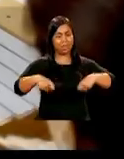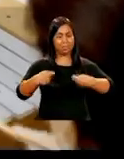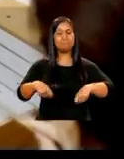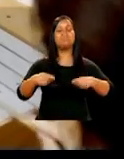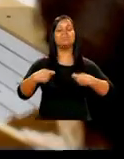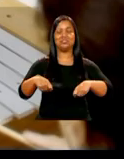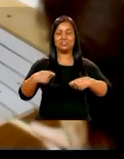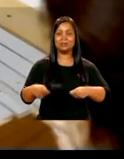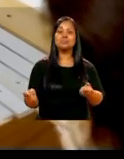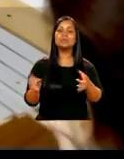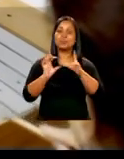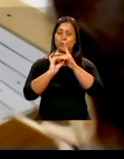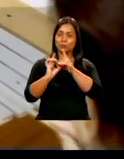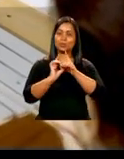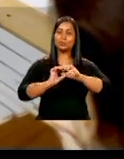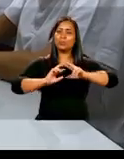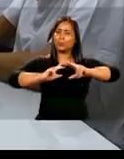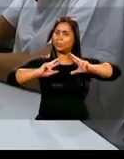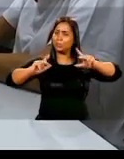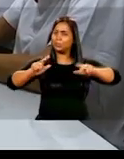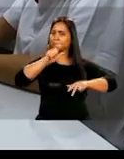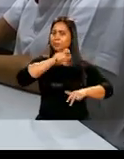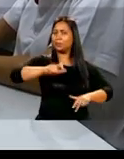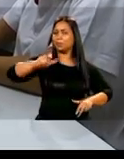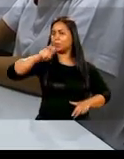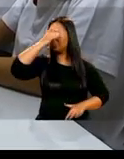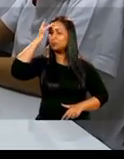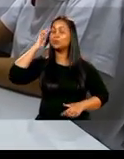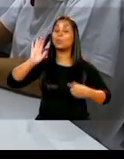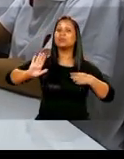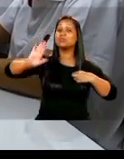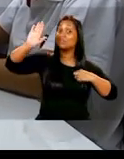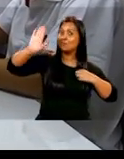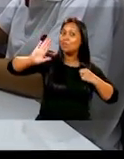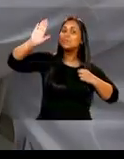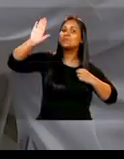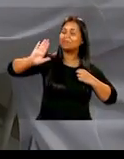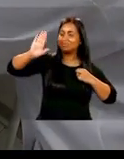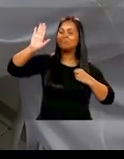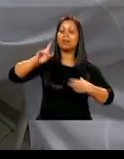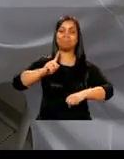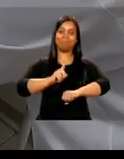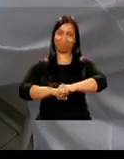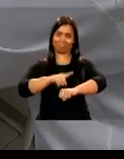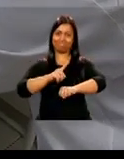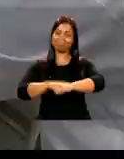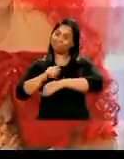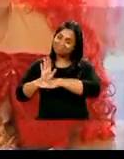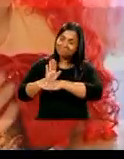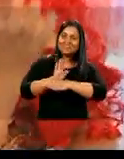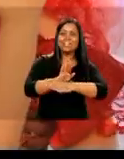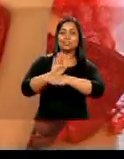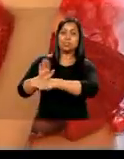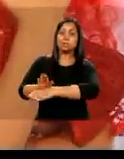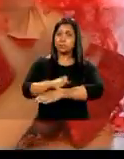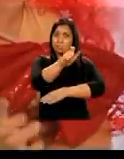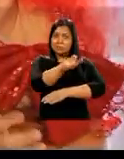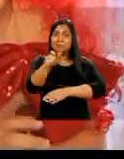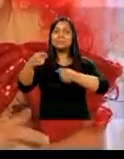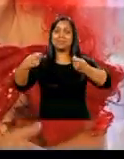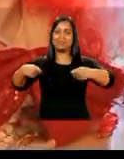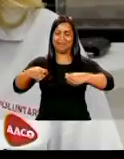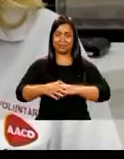preciso contar com o apoio de várias pessoas. Voluntários que dedicam tempo para ajudar quem